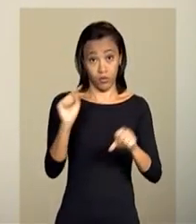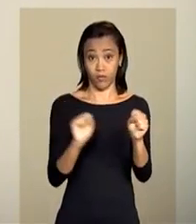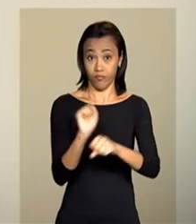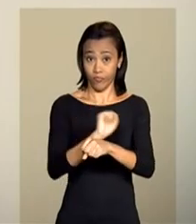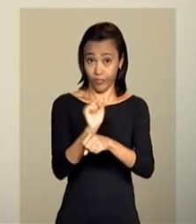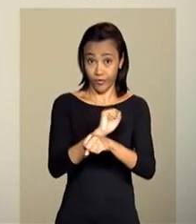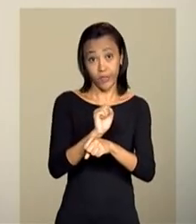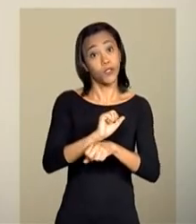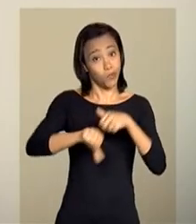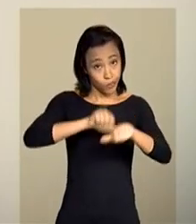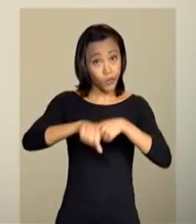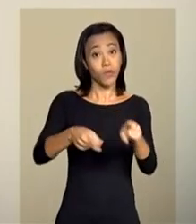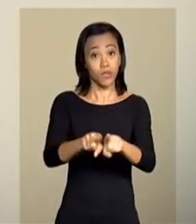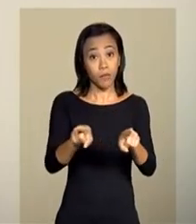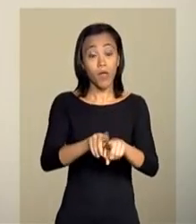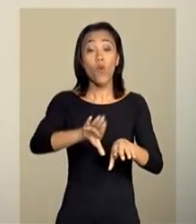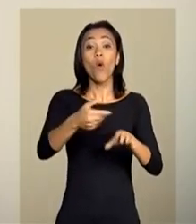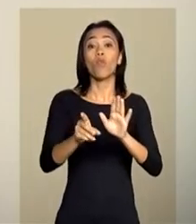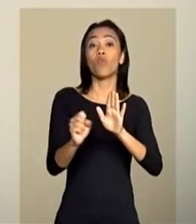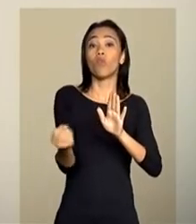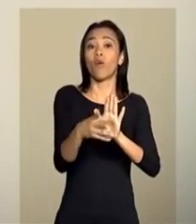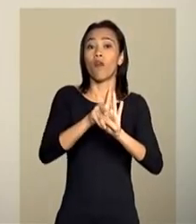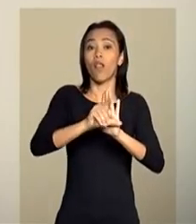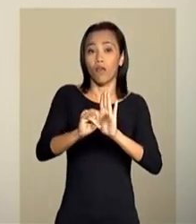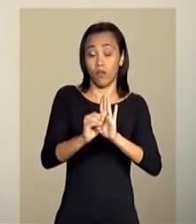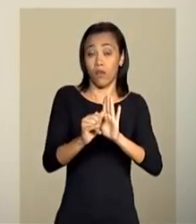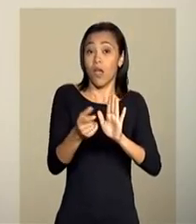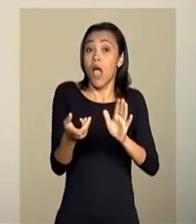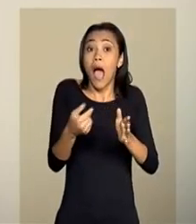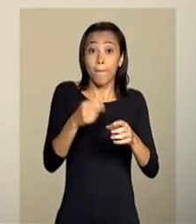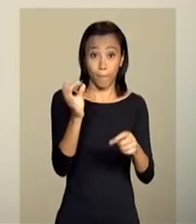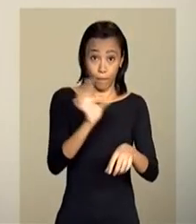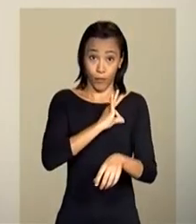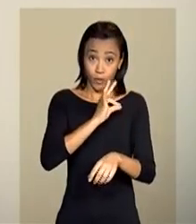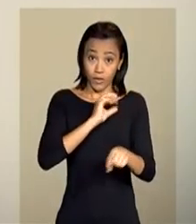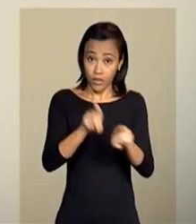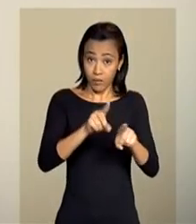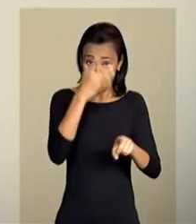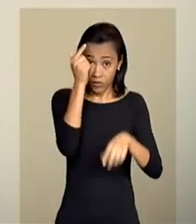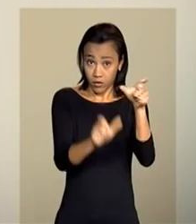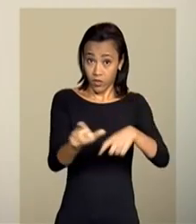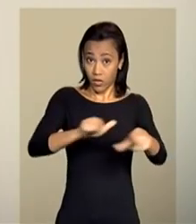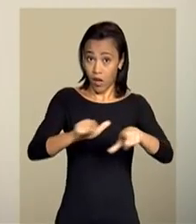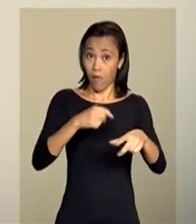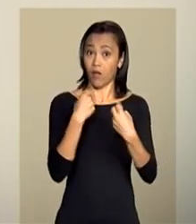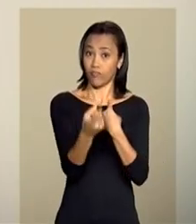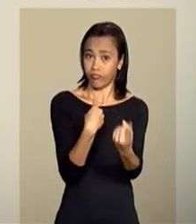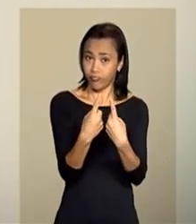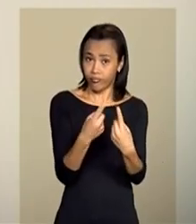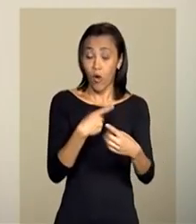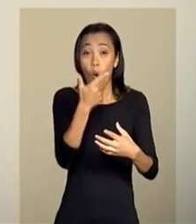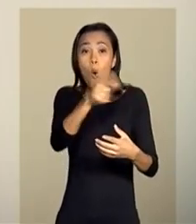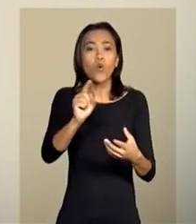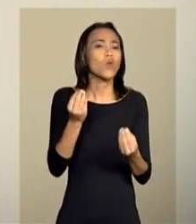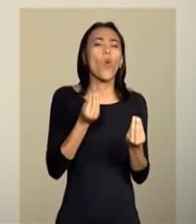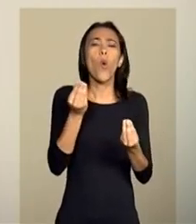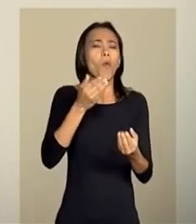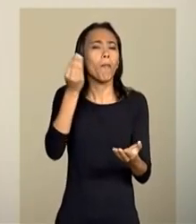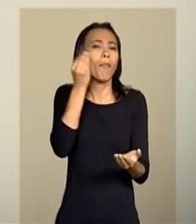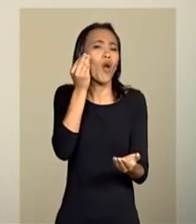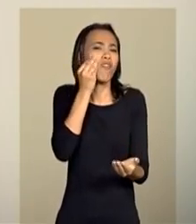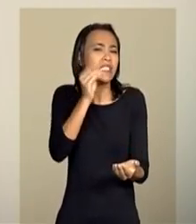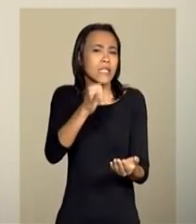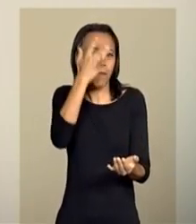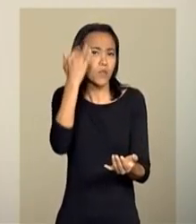que isso também mudou com a nova lei seca a polícia e os agentes de trânsito passaram a ter outras maneiras de comprovar se a pessoa